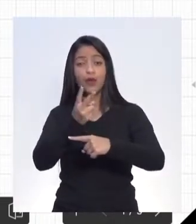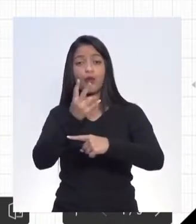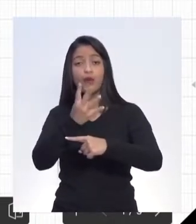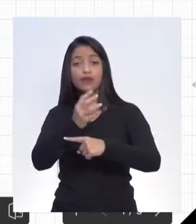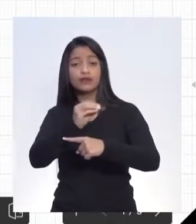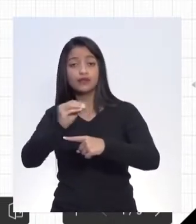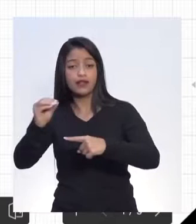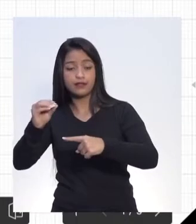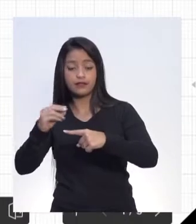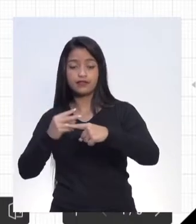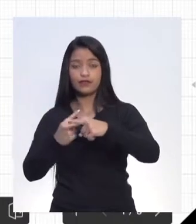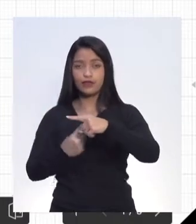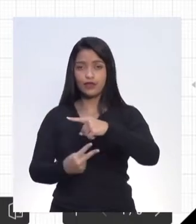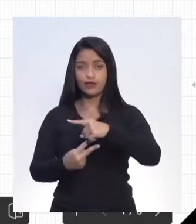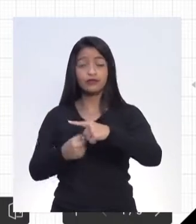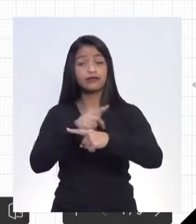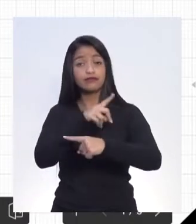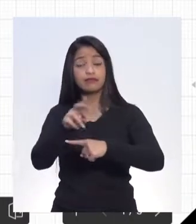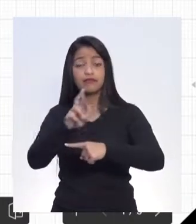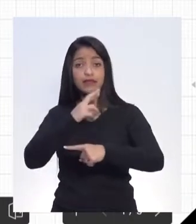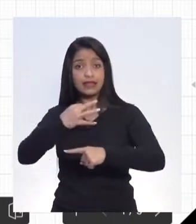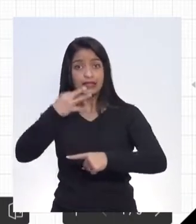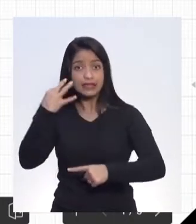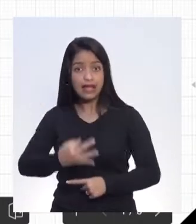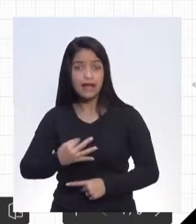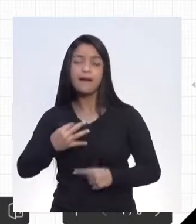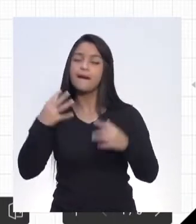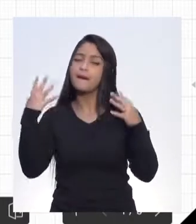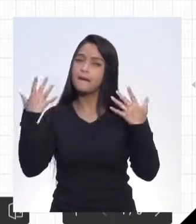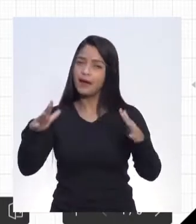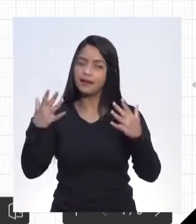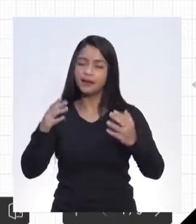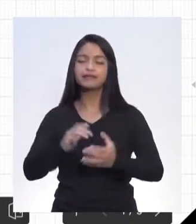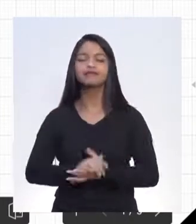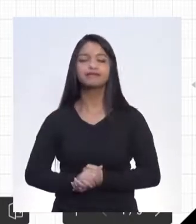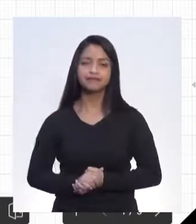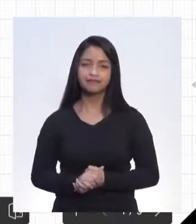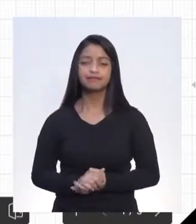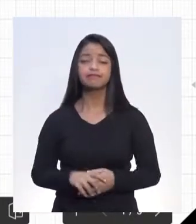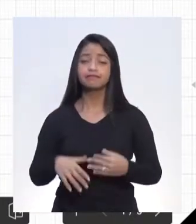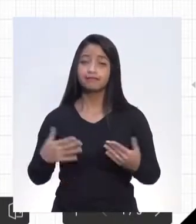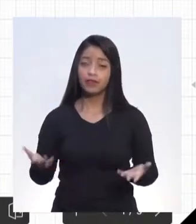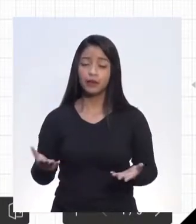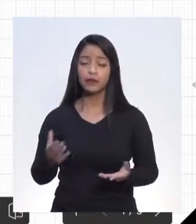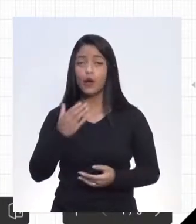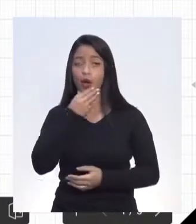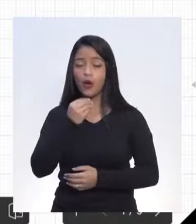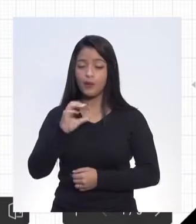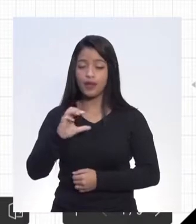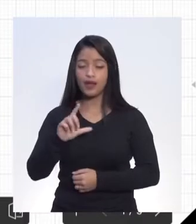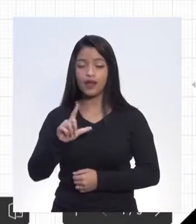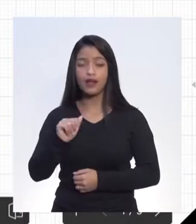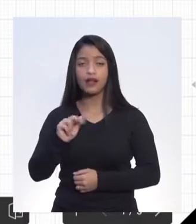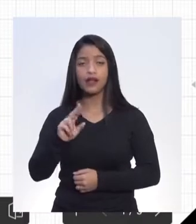colocaram a resposta correta. Portanto, proporcionalmente, o Cláudio vai receber